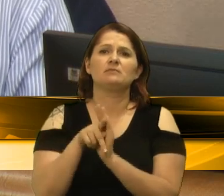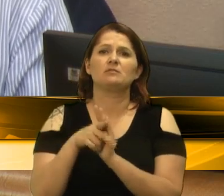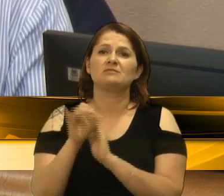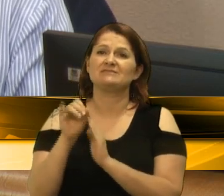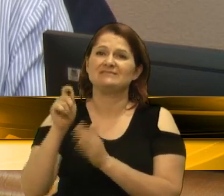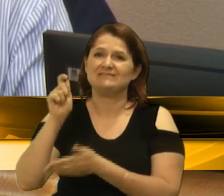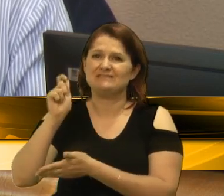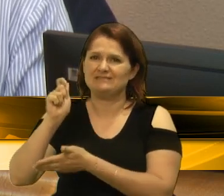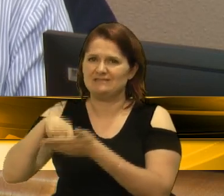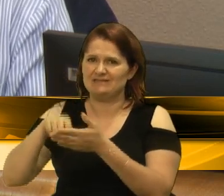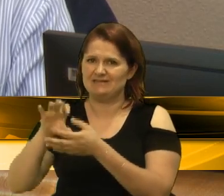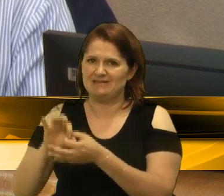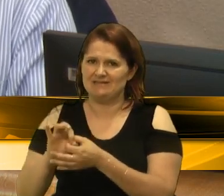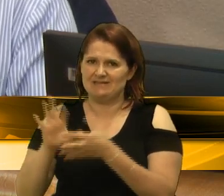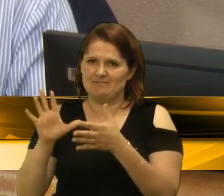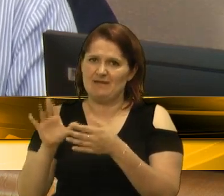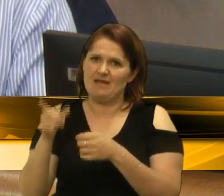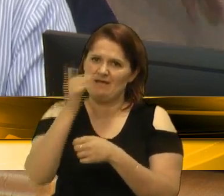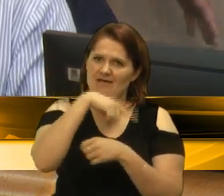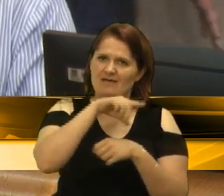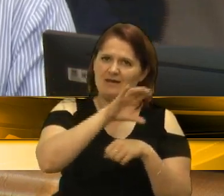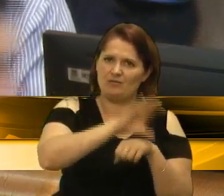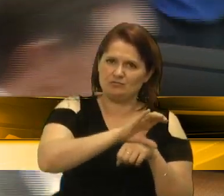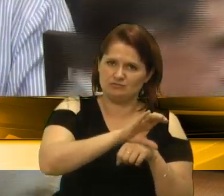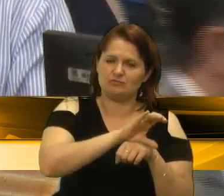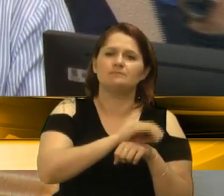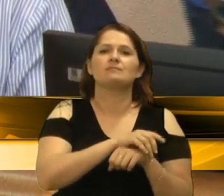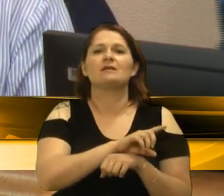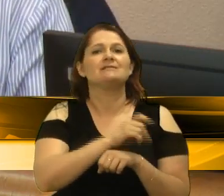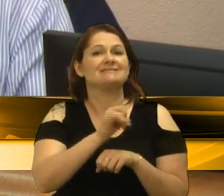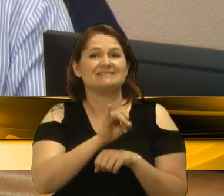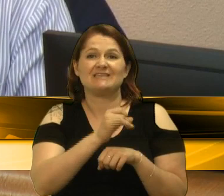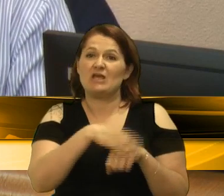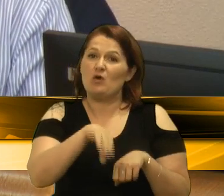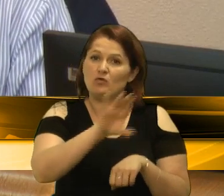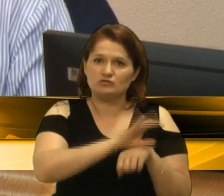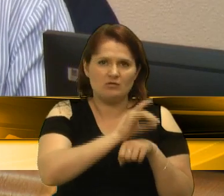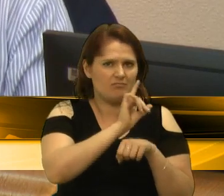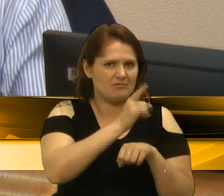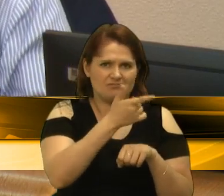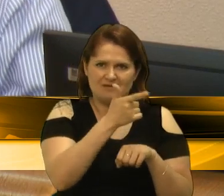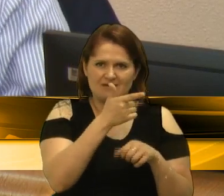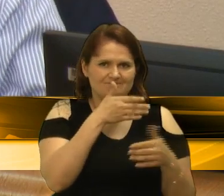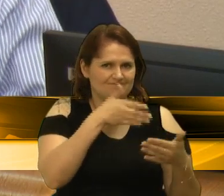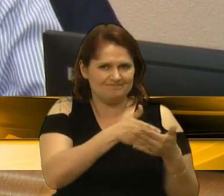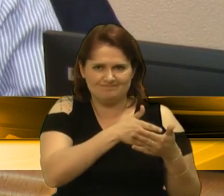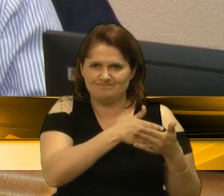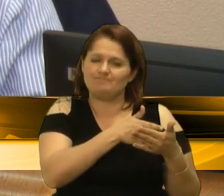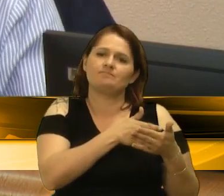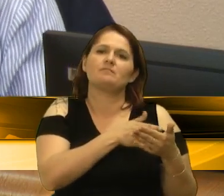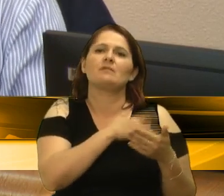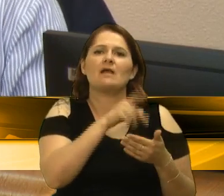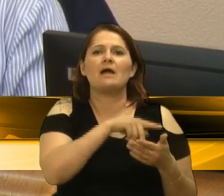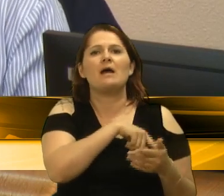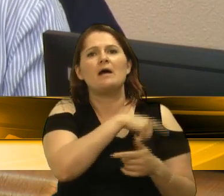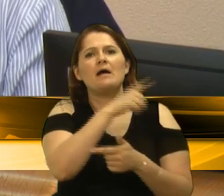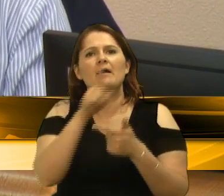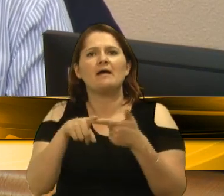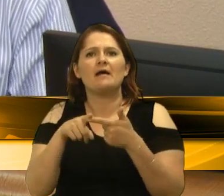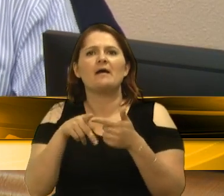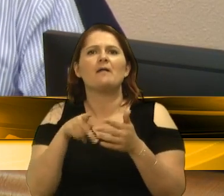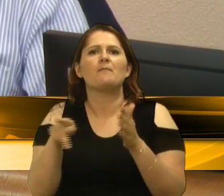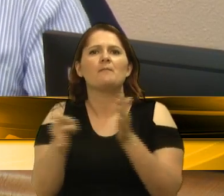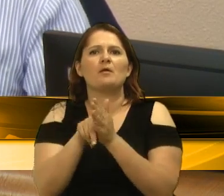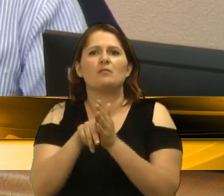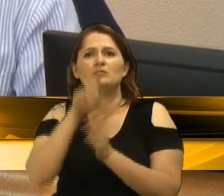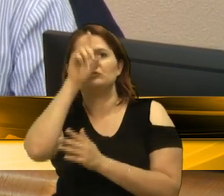autorização expressa da Constituição. Restrições não expressamente autorizadas pela Constituição que decorrem da resolução de conflitos